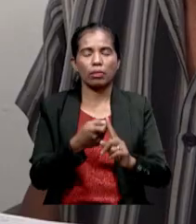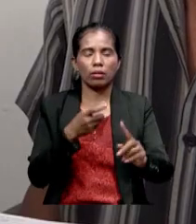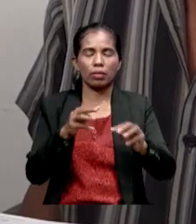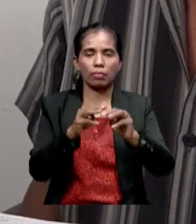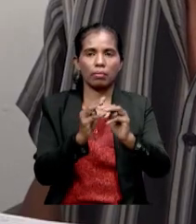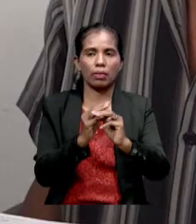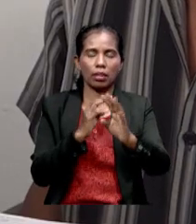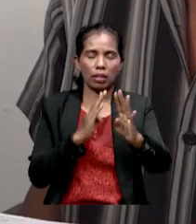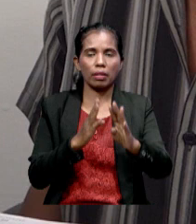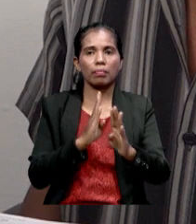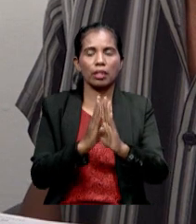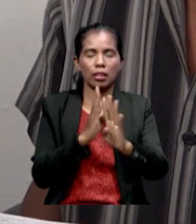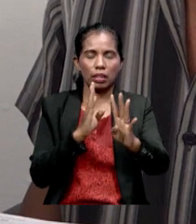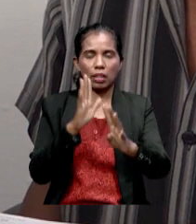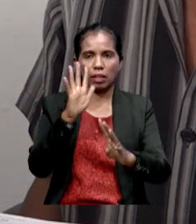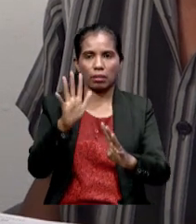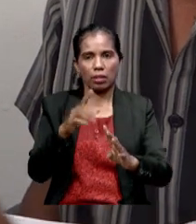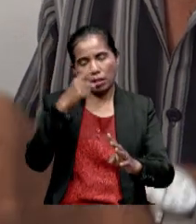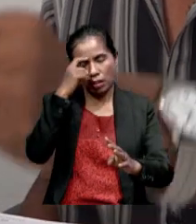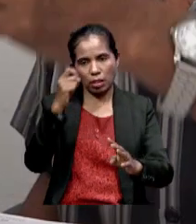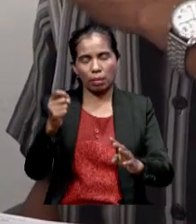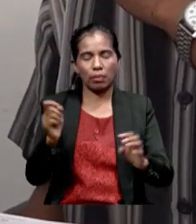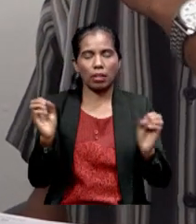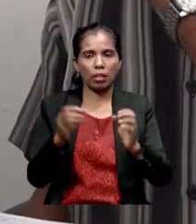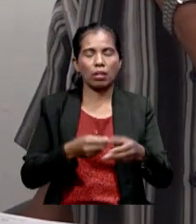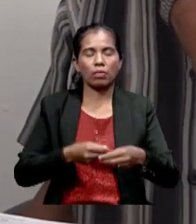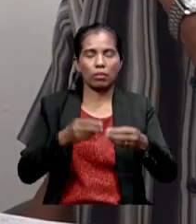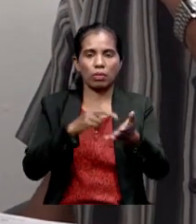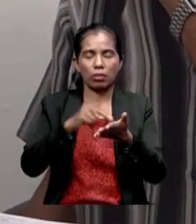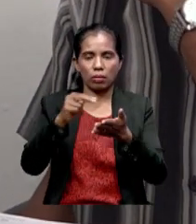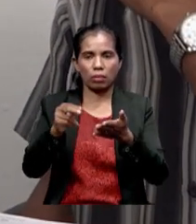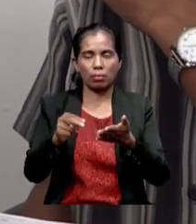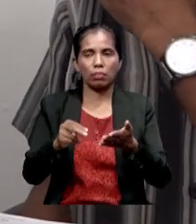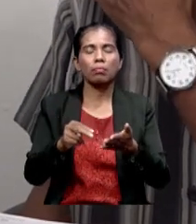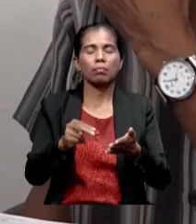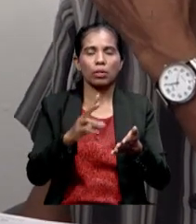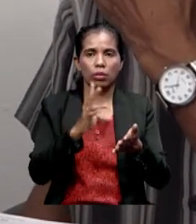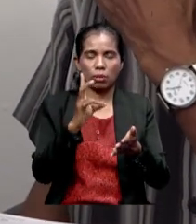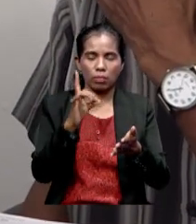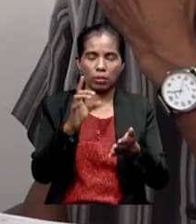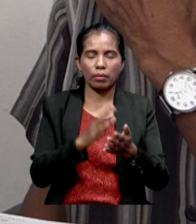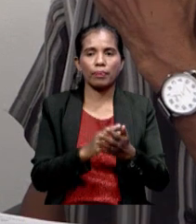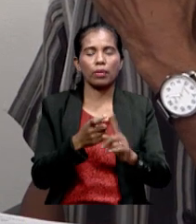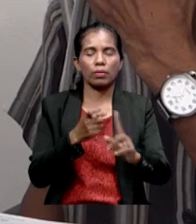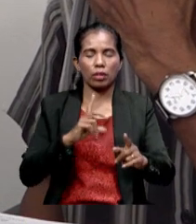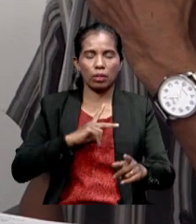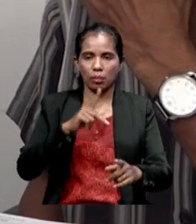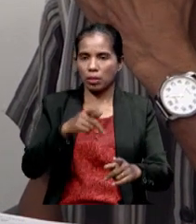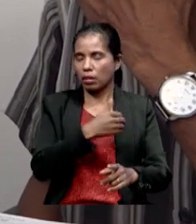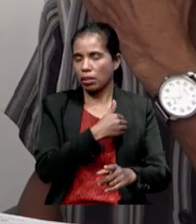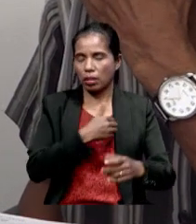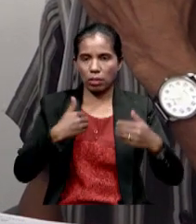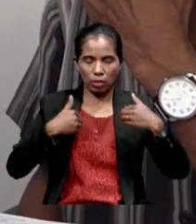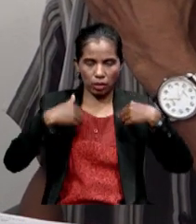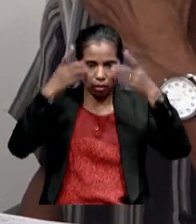a decisão tamba passageiro Sira lá foi número matrícula Bis Nian. No Nemos, o Rússia Los Palos, será o que é a decisão a